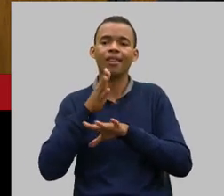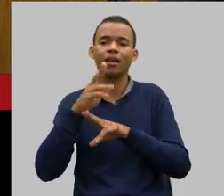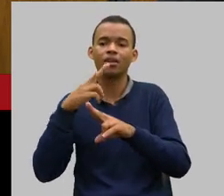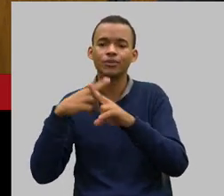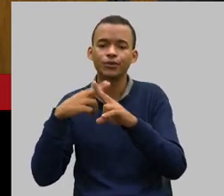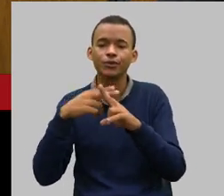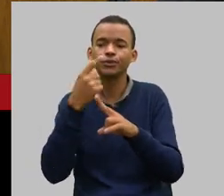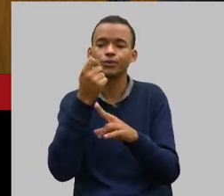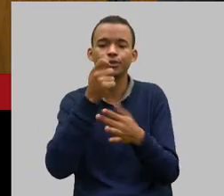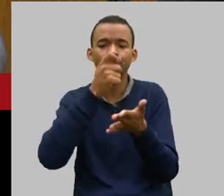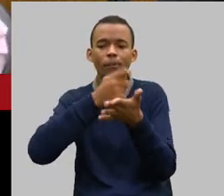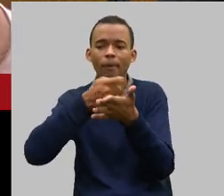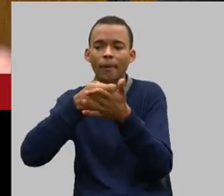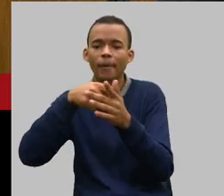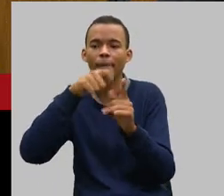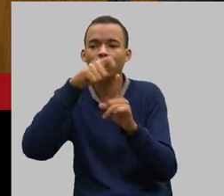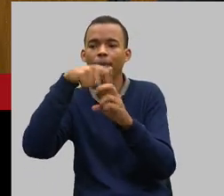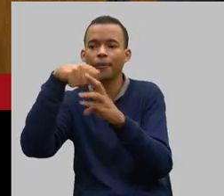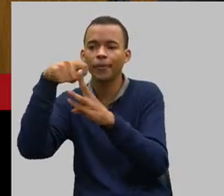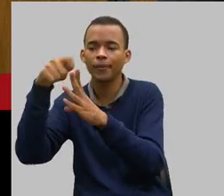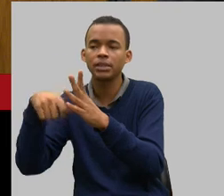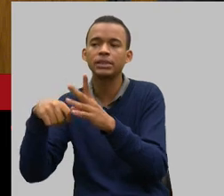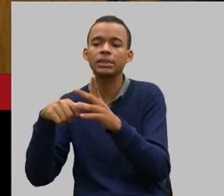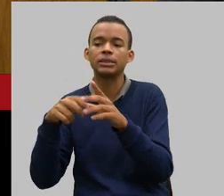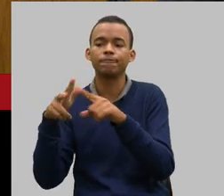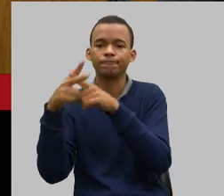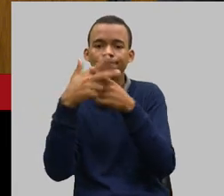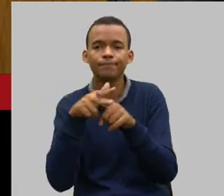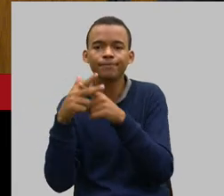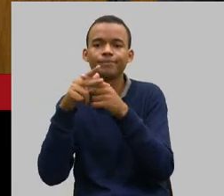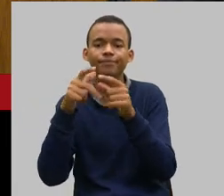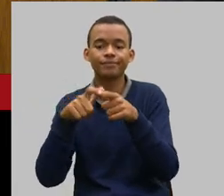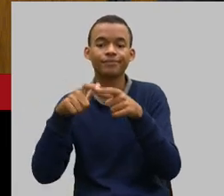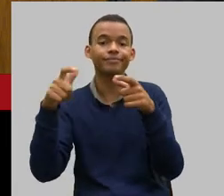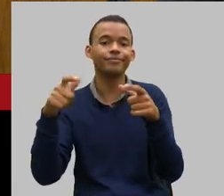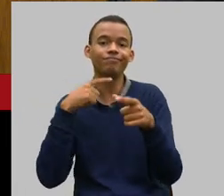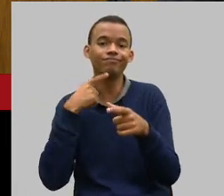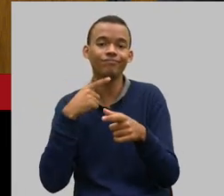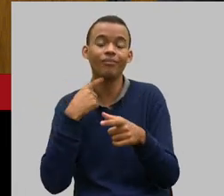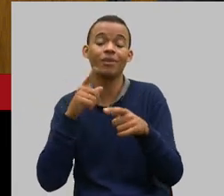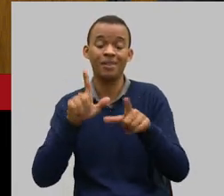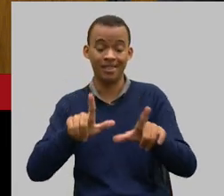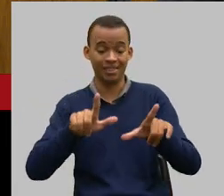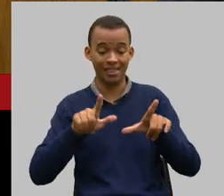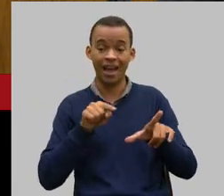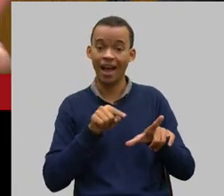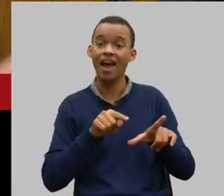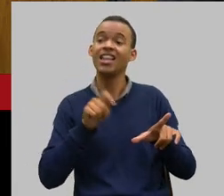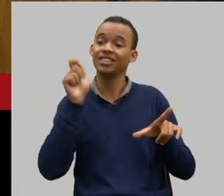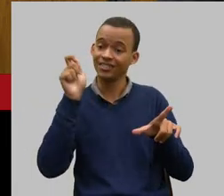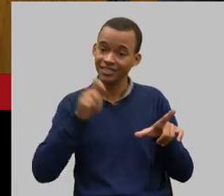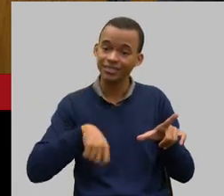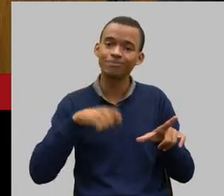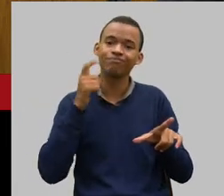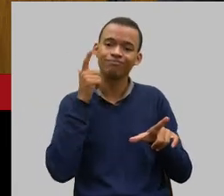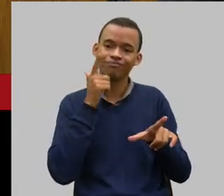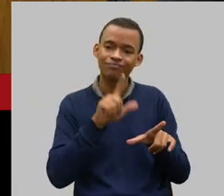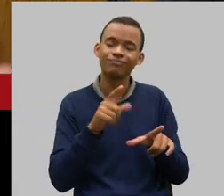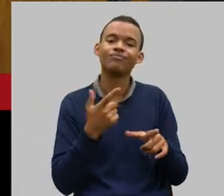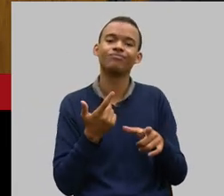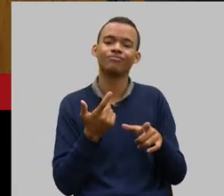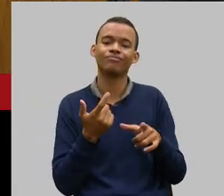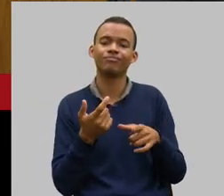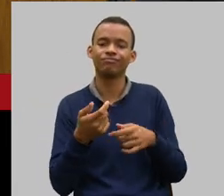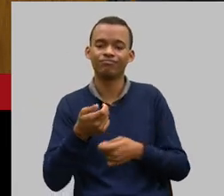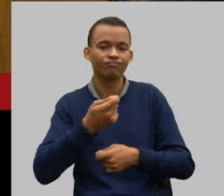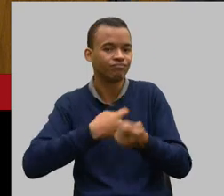um financiamento para reformar ou para ampliar com o documento da casa ela tem essa condição então gira o comércio local gira